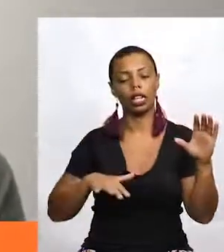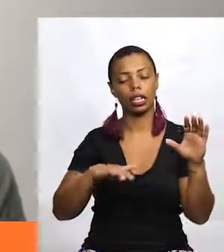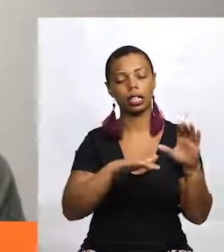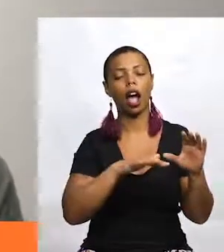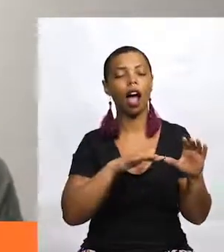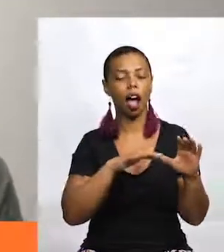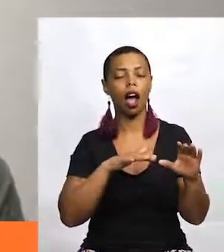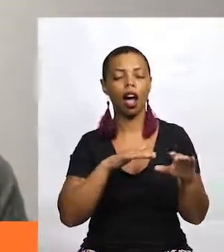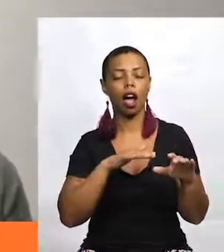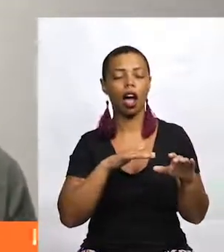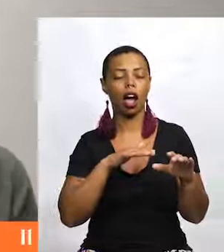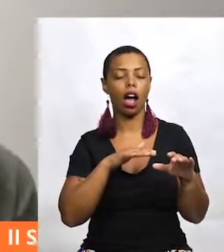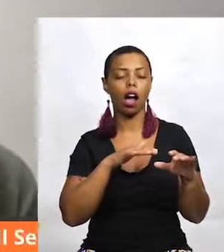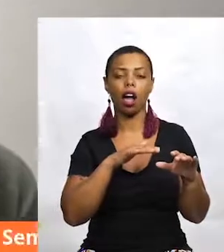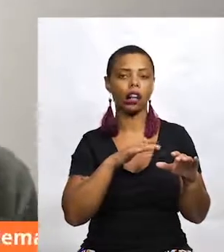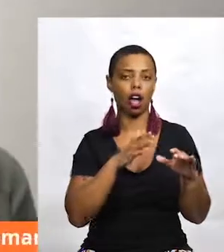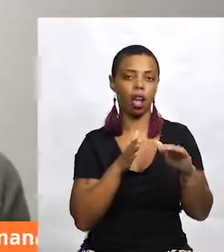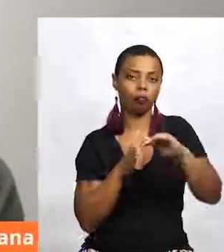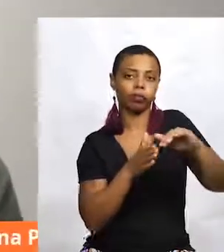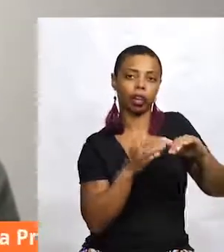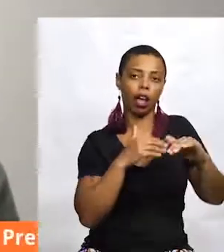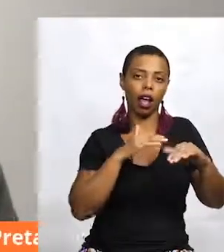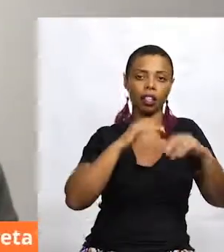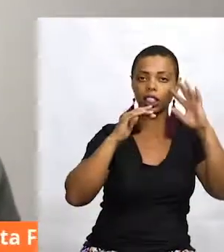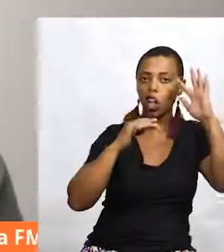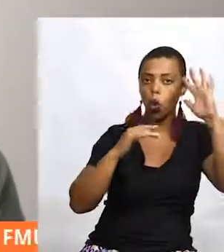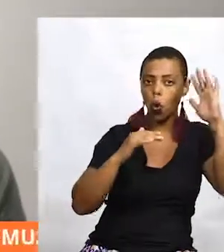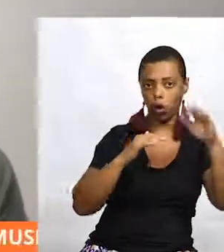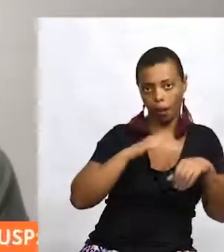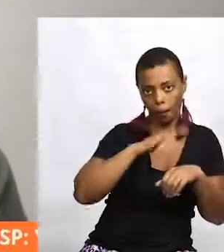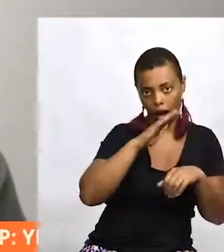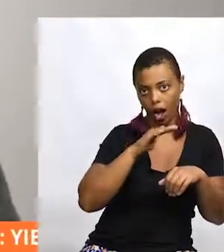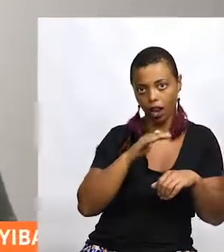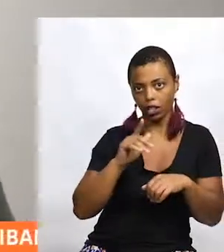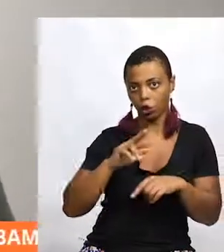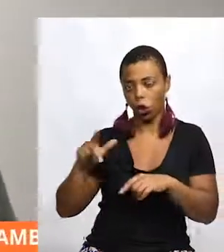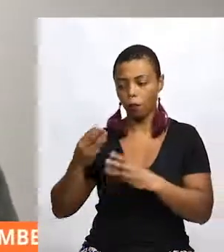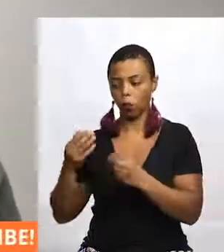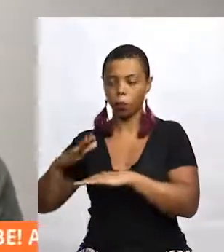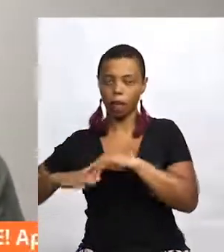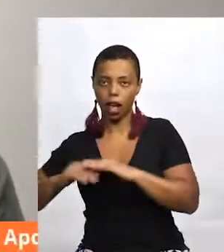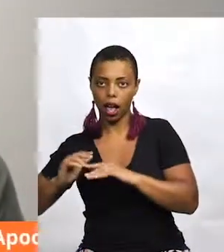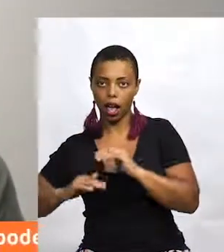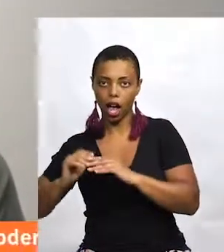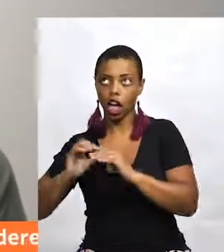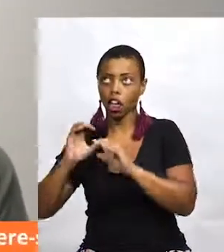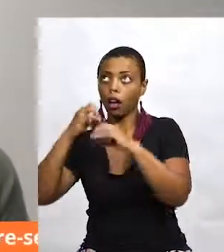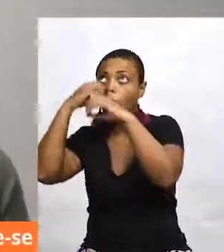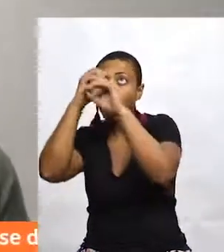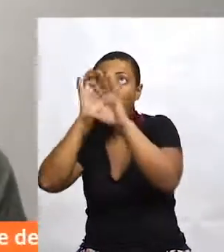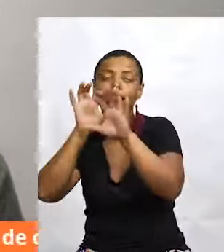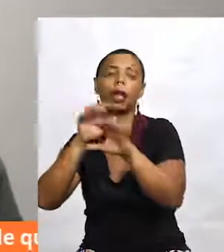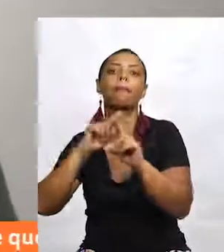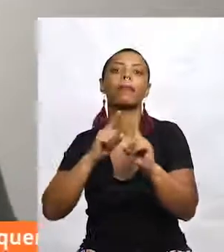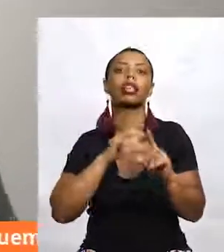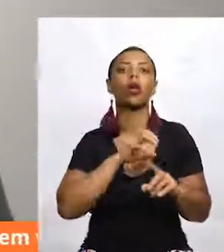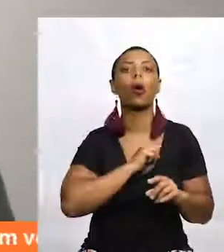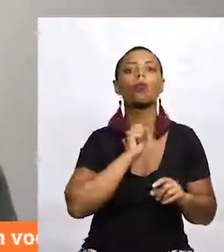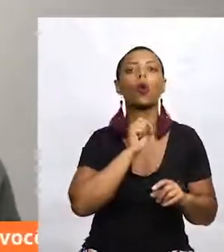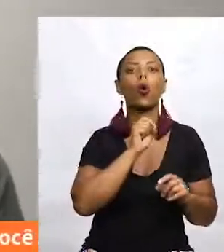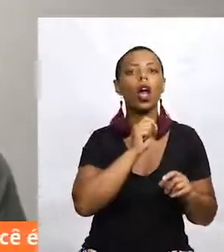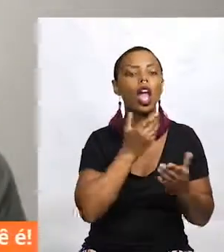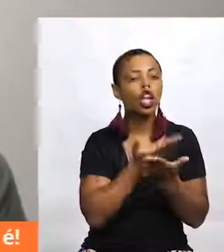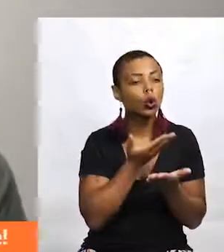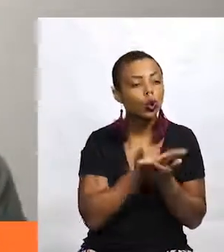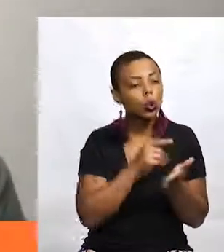teórica. O que eu mais faço e amo fazer estudar e propor modelos de